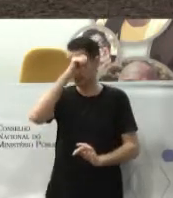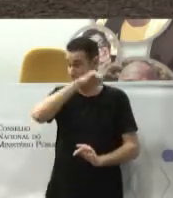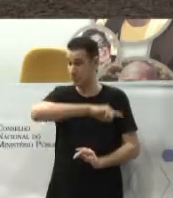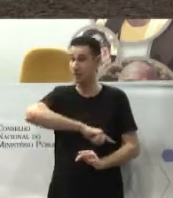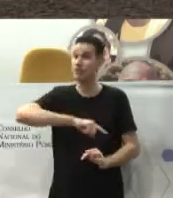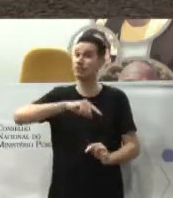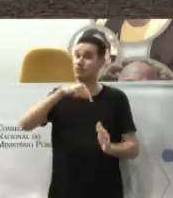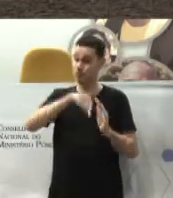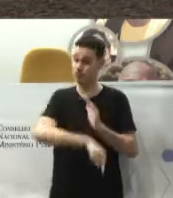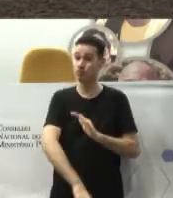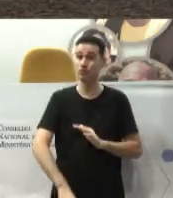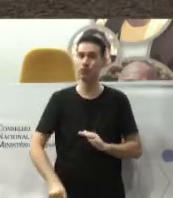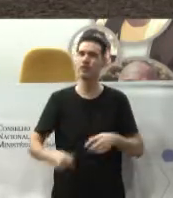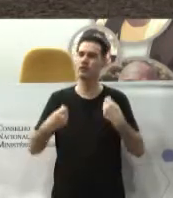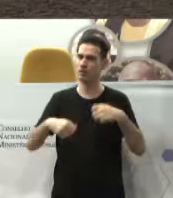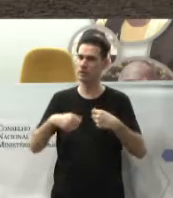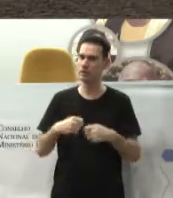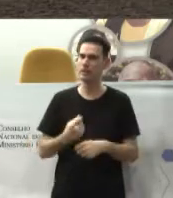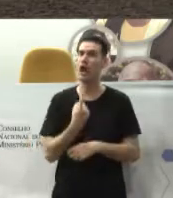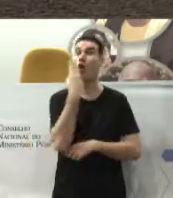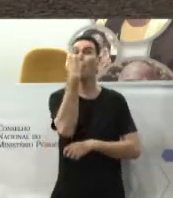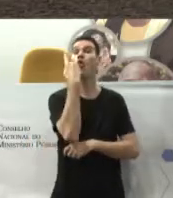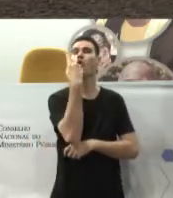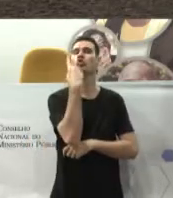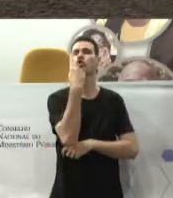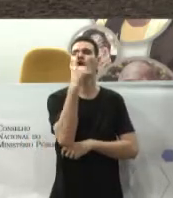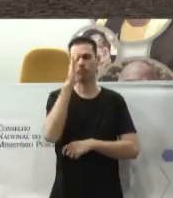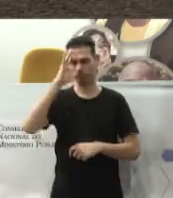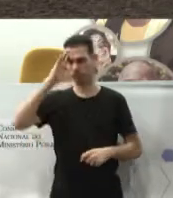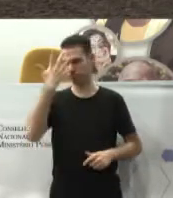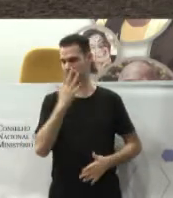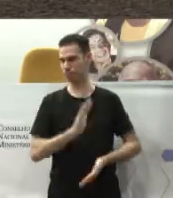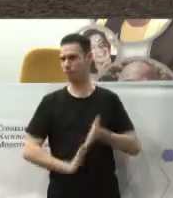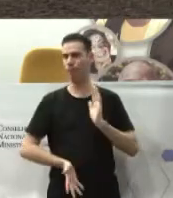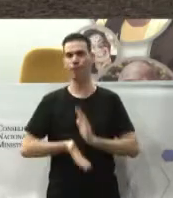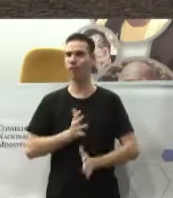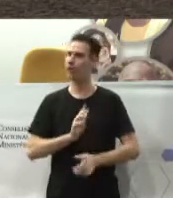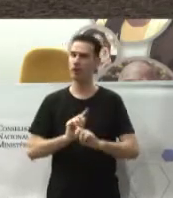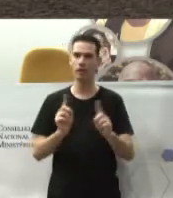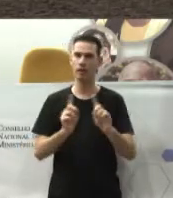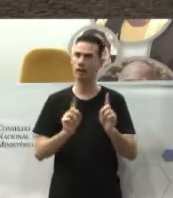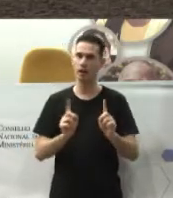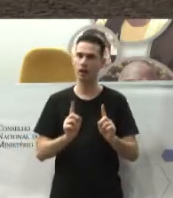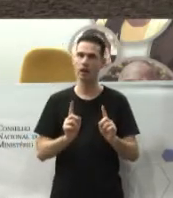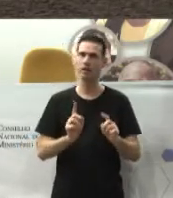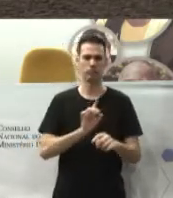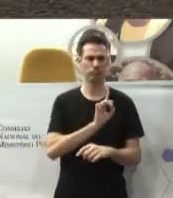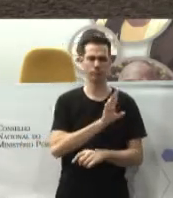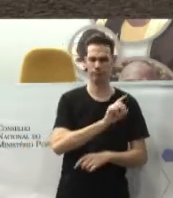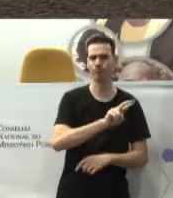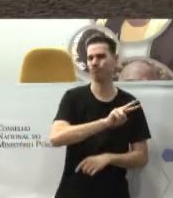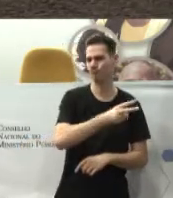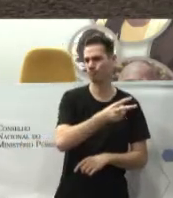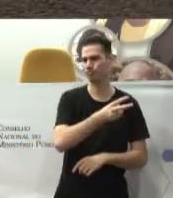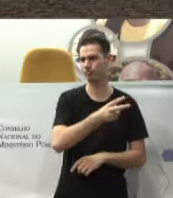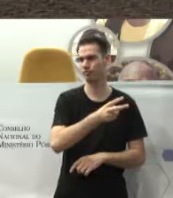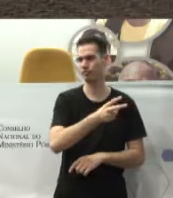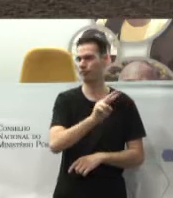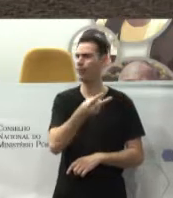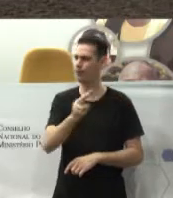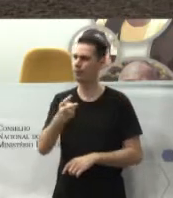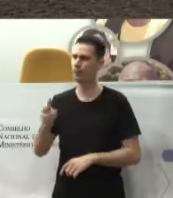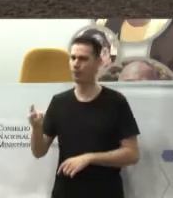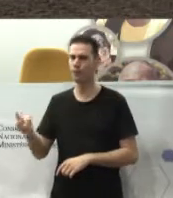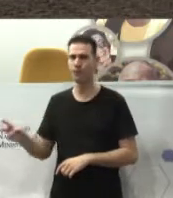solução martelada e essa solução vai ser a solução final. Dá para fazer isso em todos os casos? É claro que